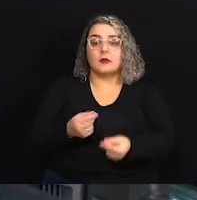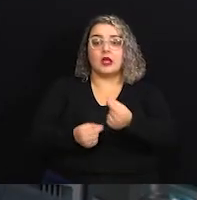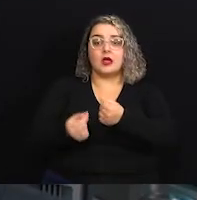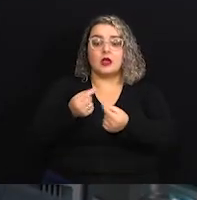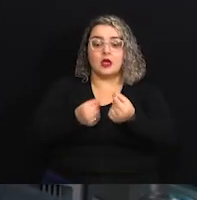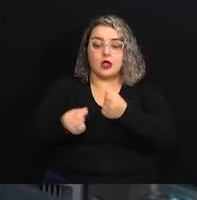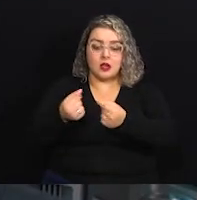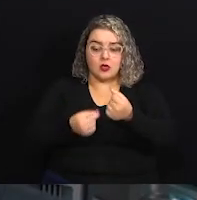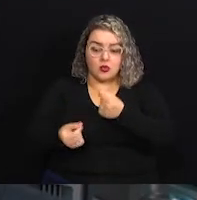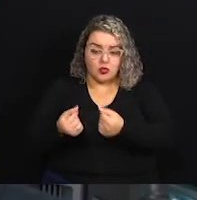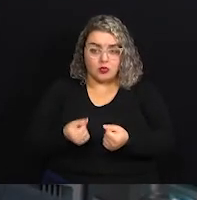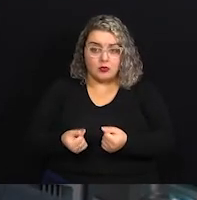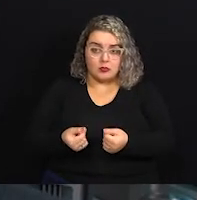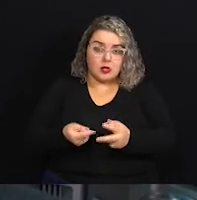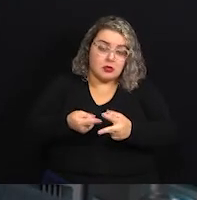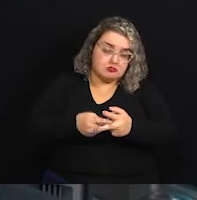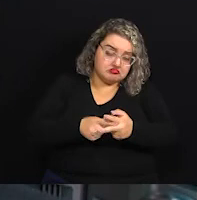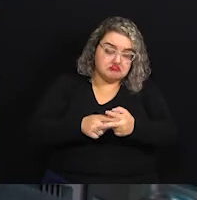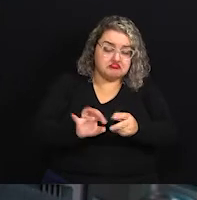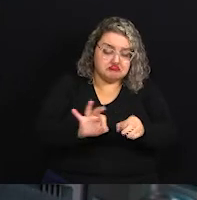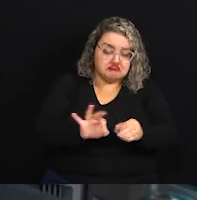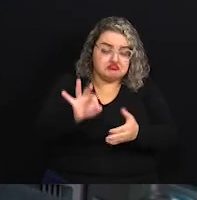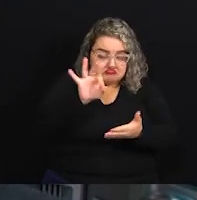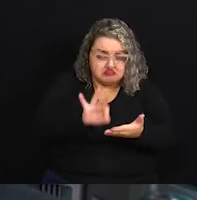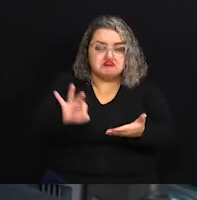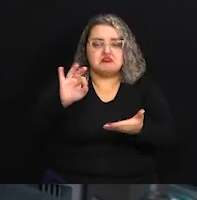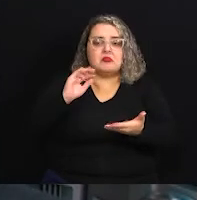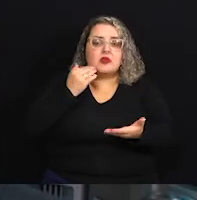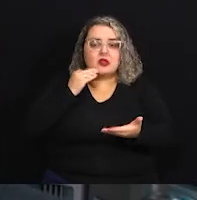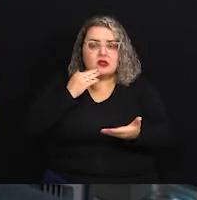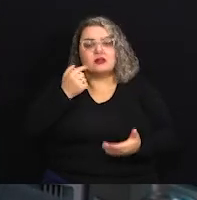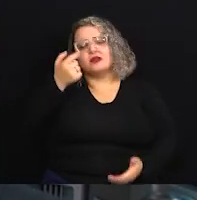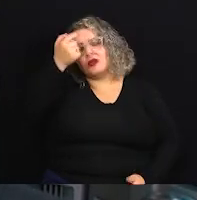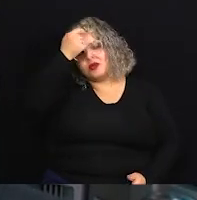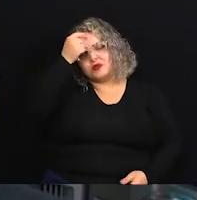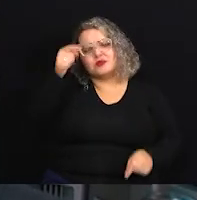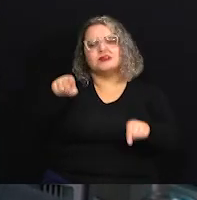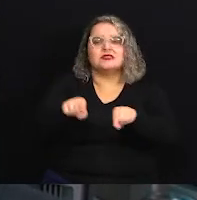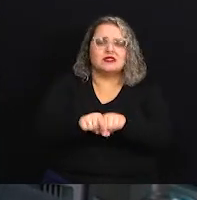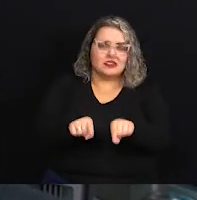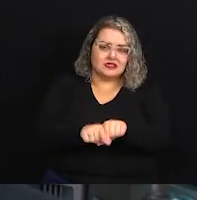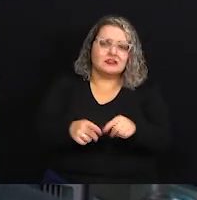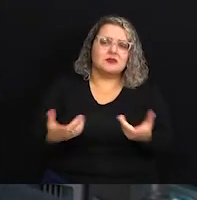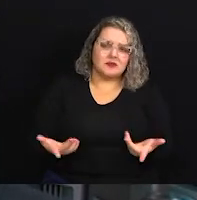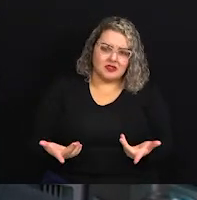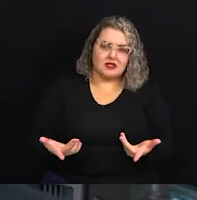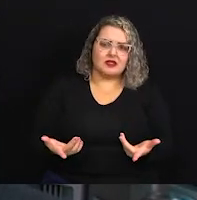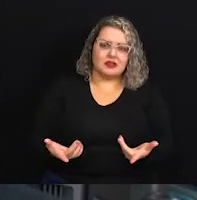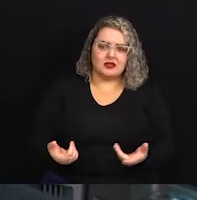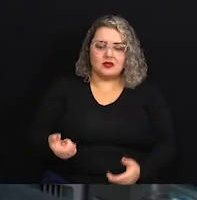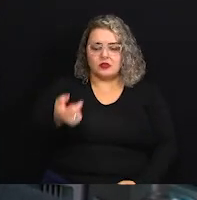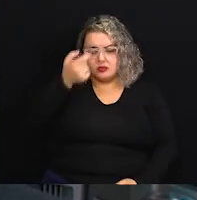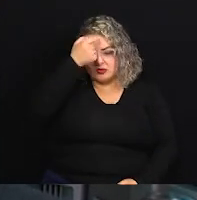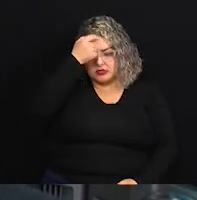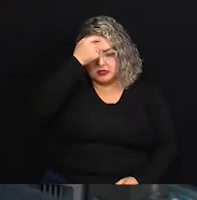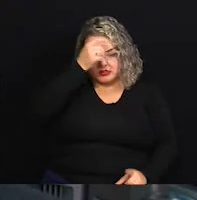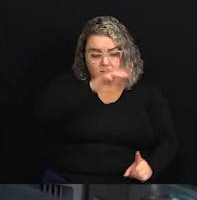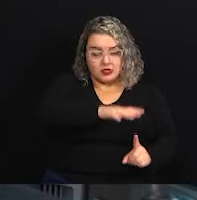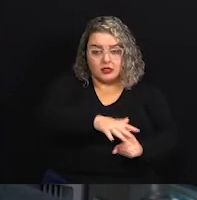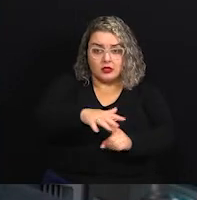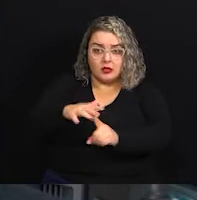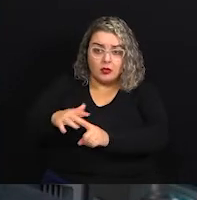Da economia, né, em estar consertando um equipamento, eu acho que a consciência também, consciência ecológica,